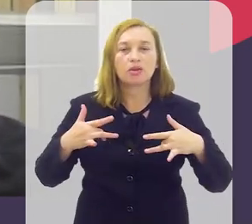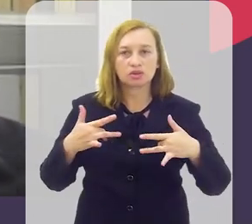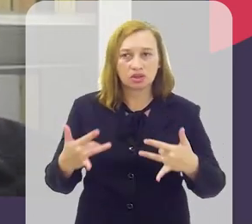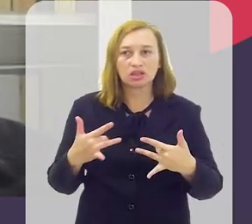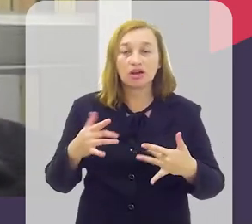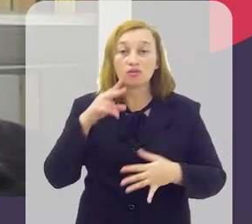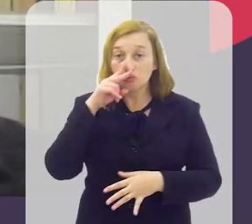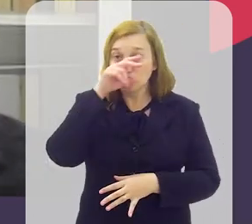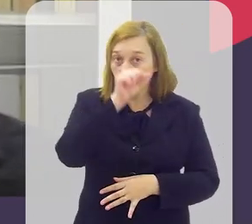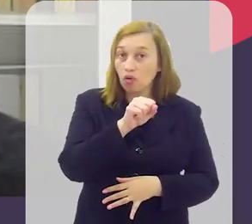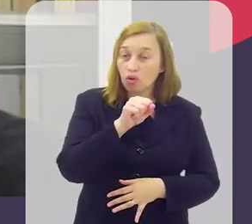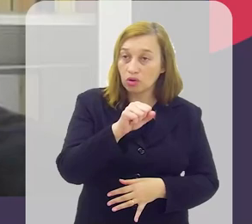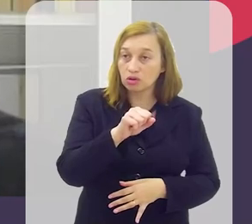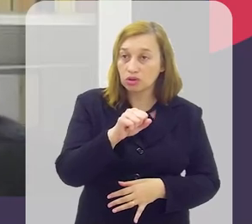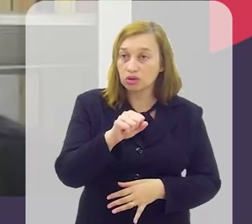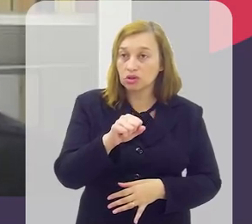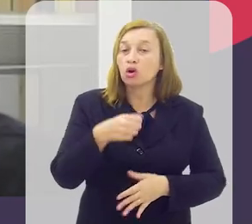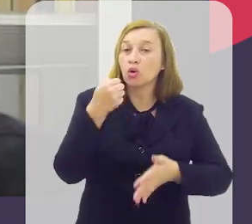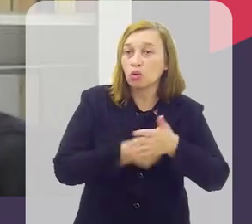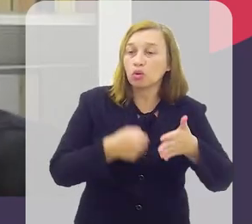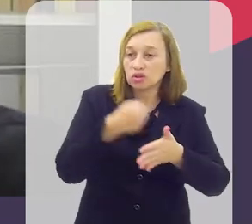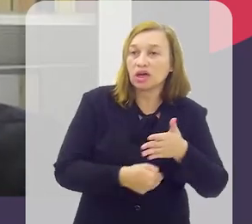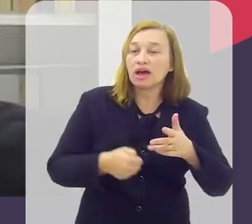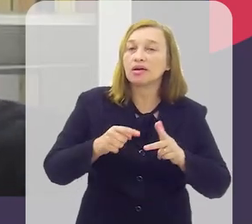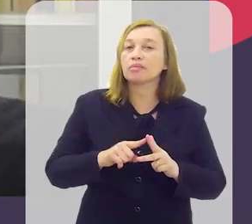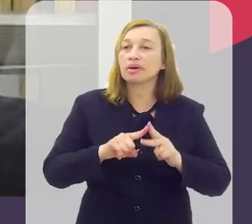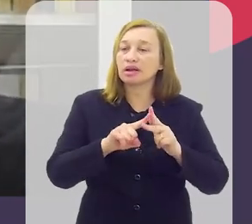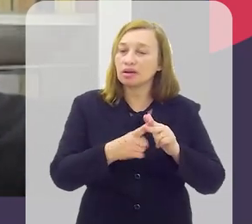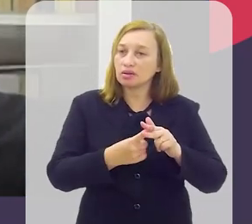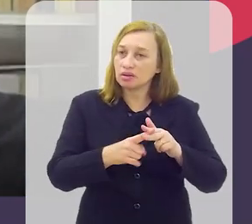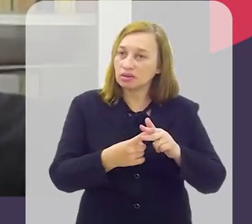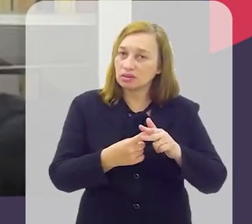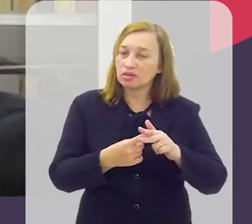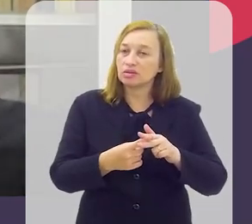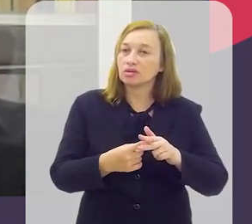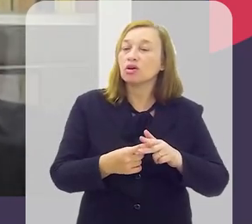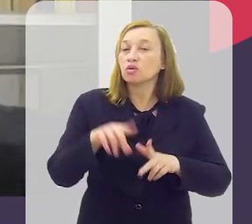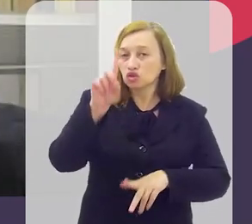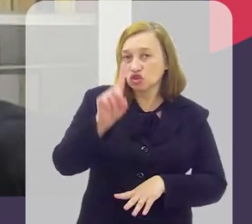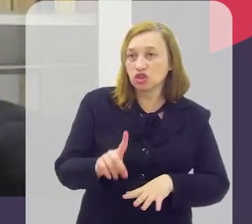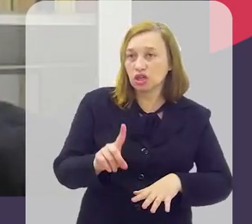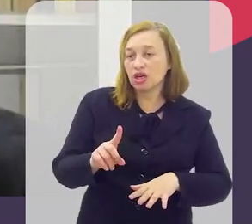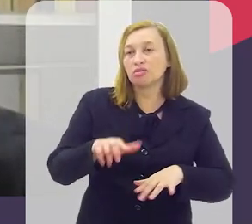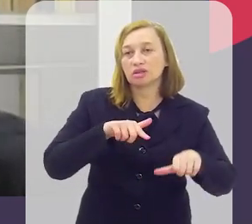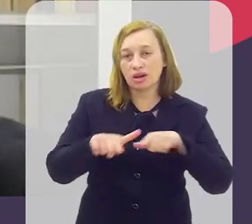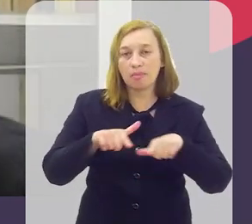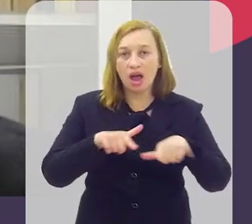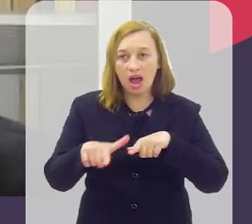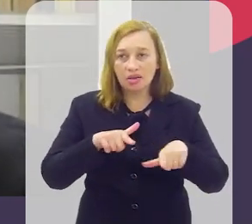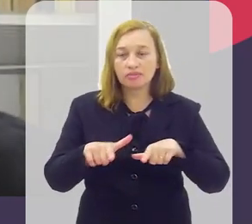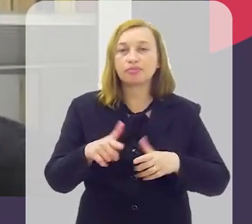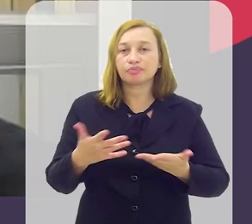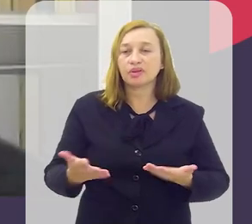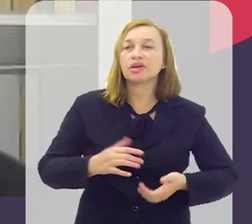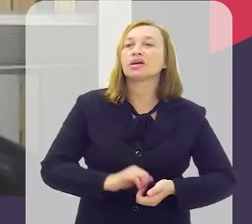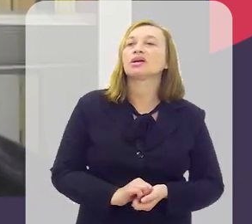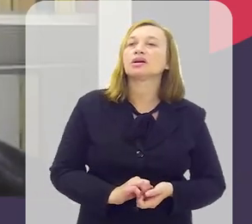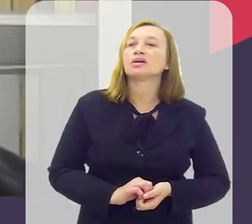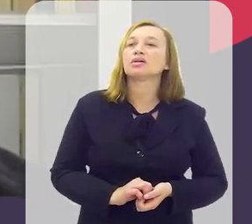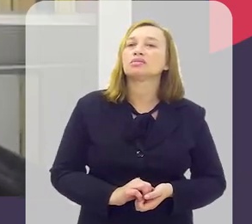de solidariedade muito forte, muito cedo, e lutar pela regulamentação da atividade chamada de motofrete, né, mas que